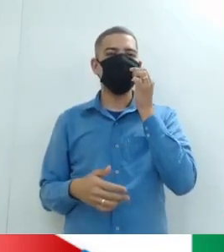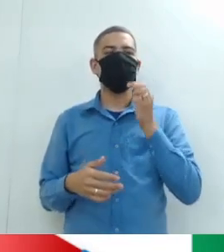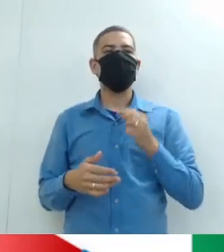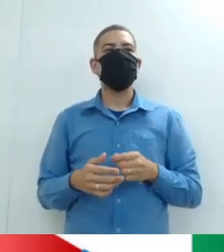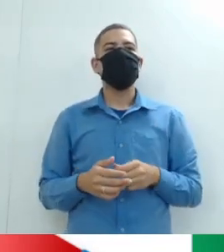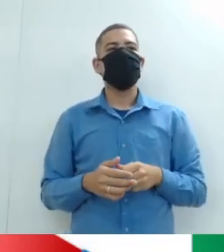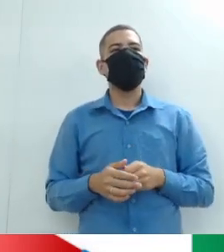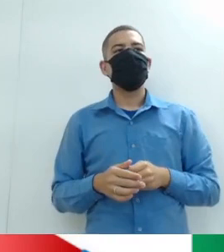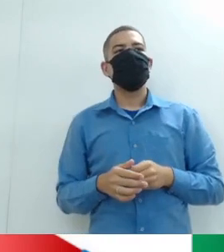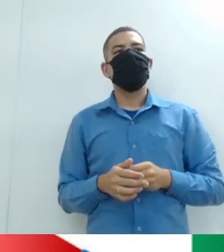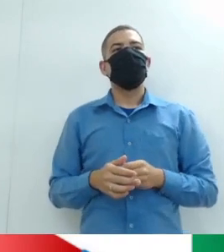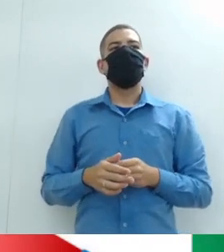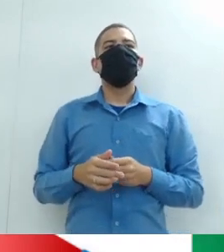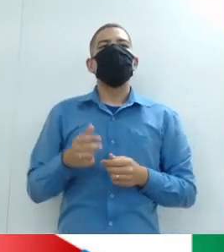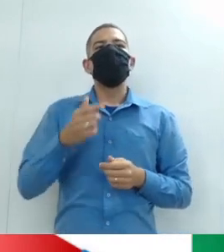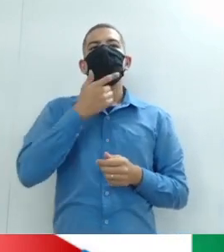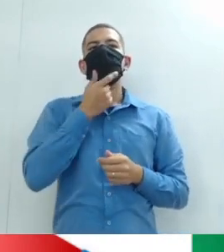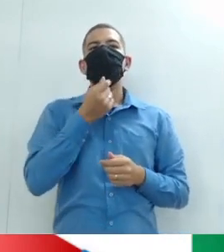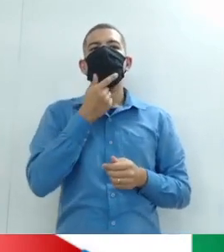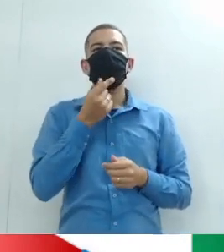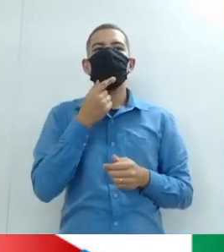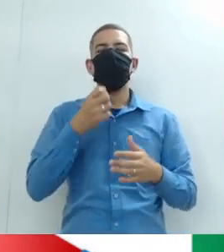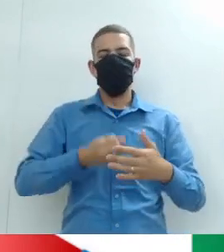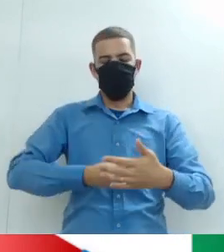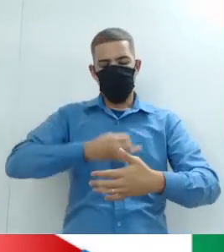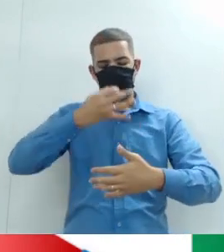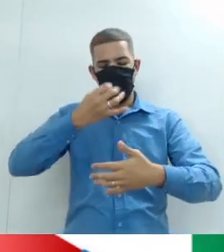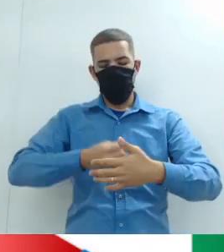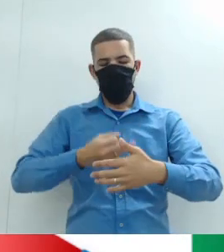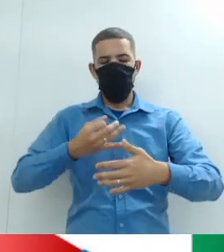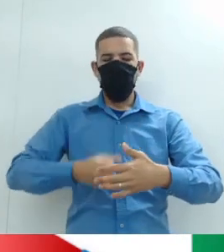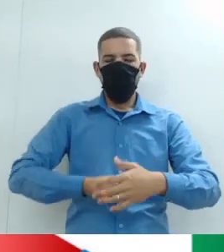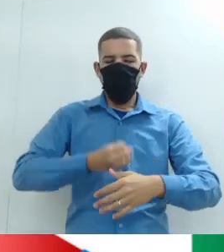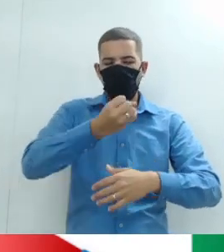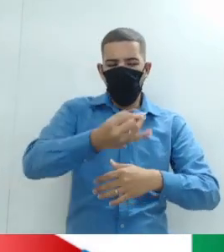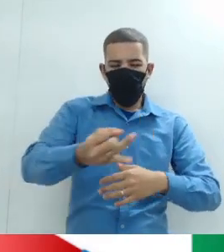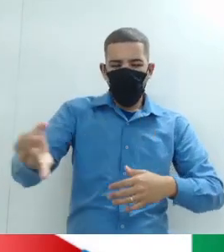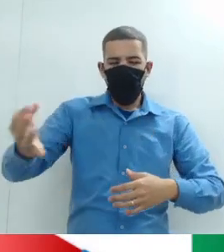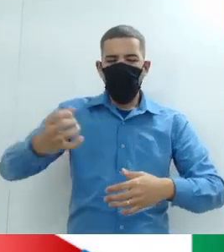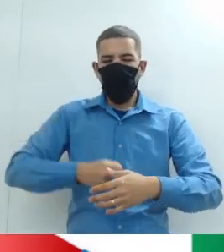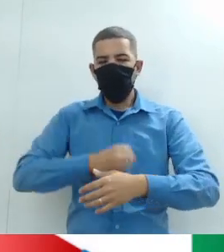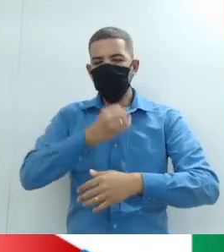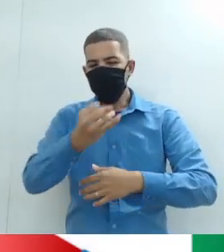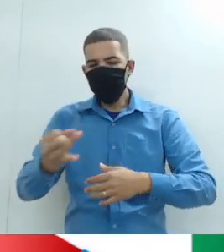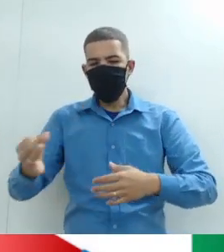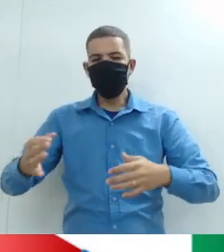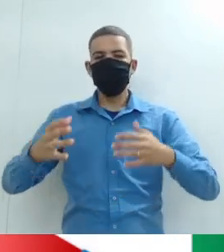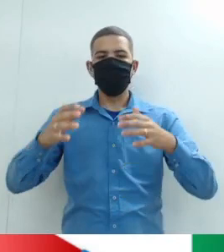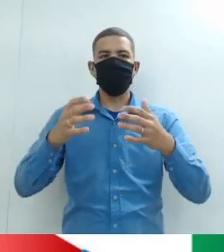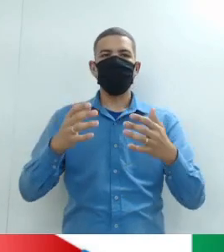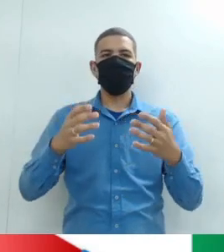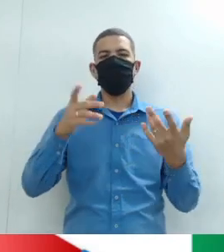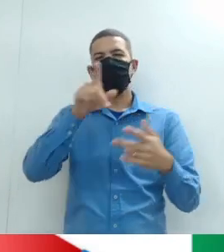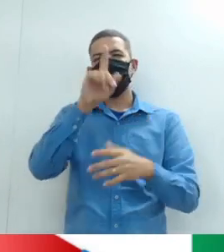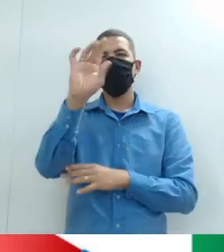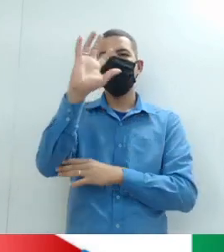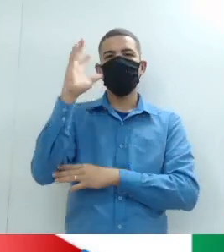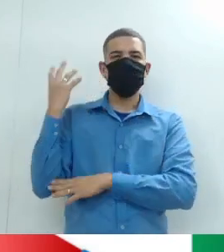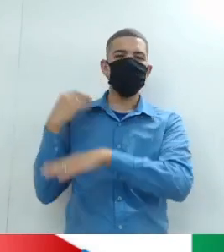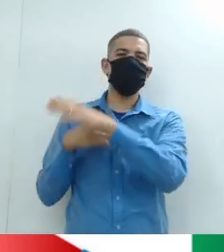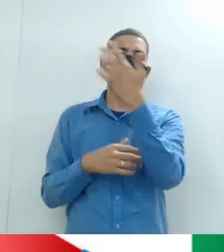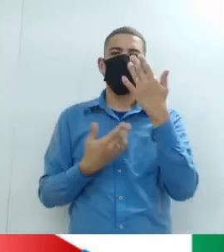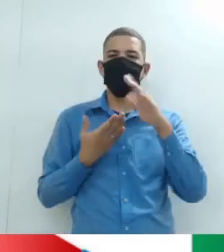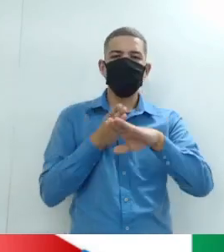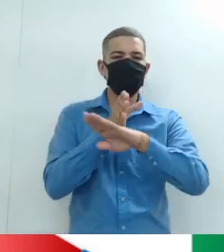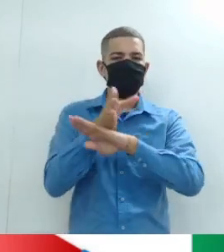ó. O homem começou a semear grãos, já que ele não podia adentrar na selva, e isso era muito